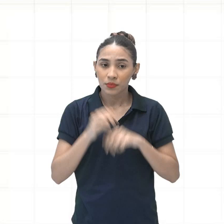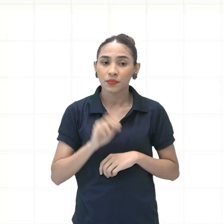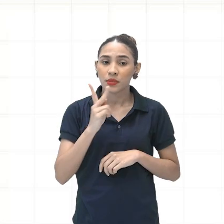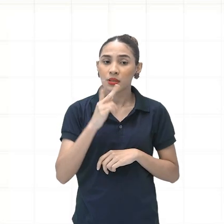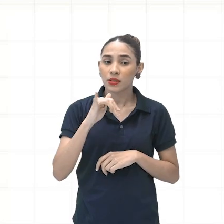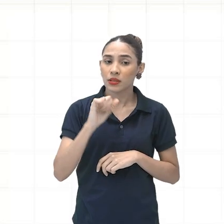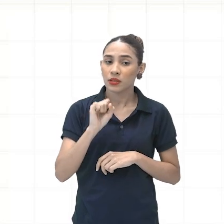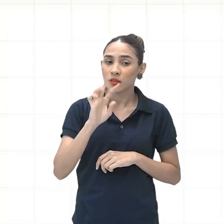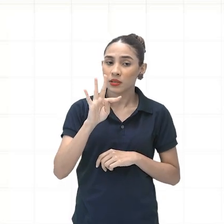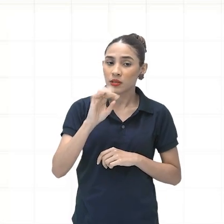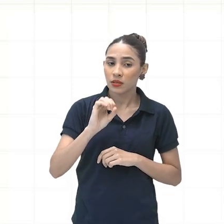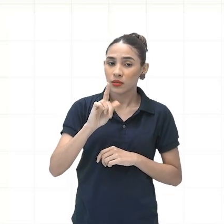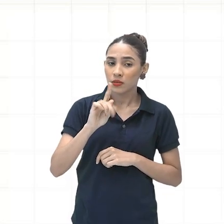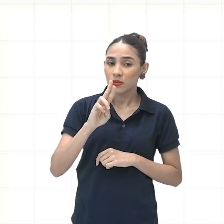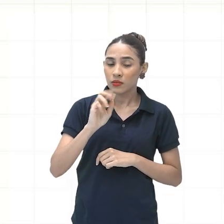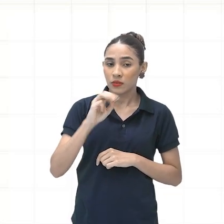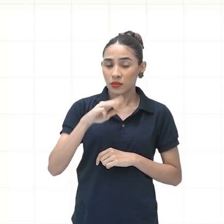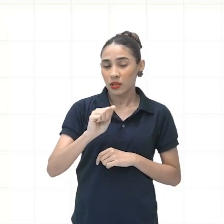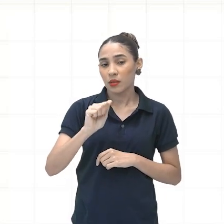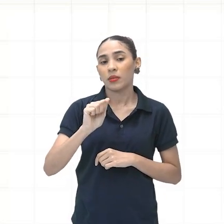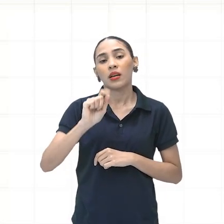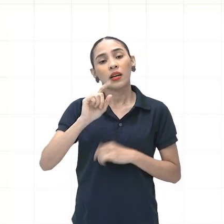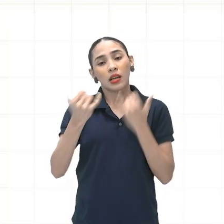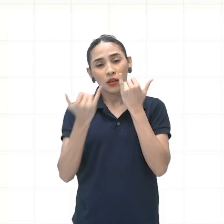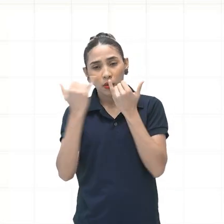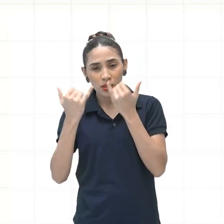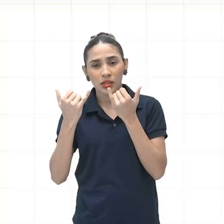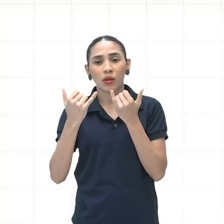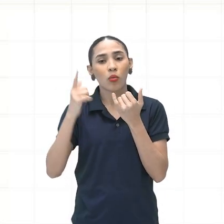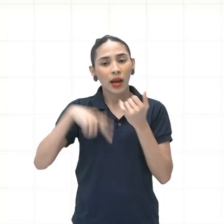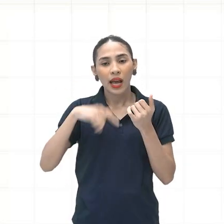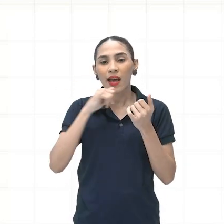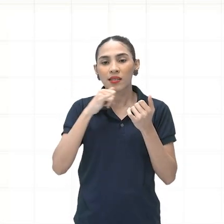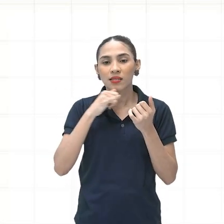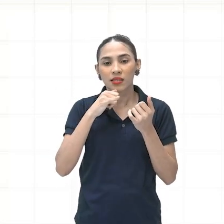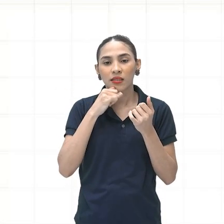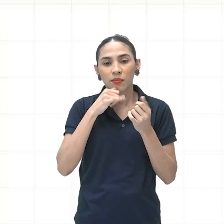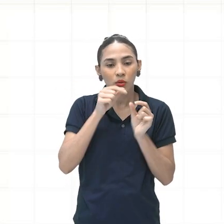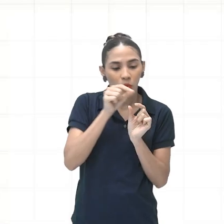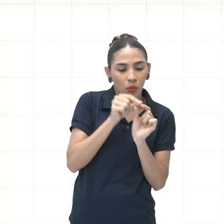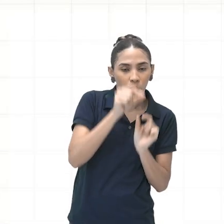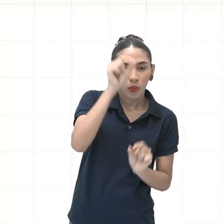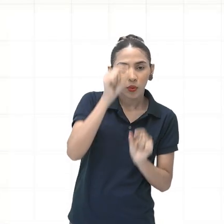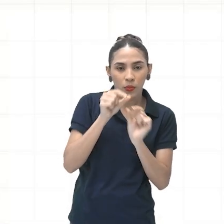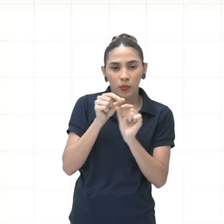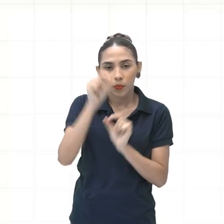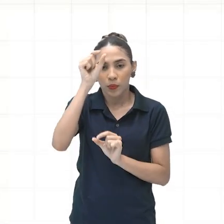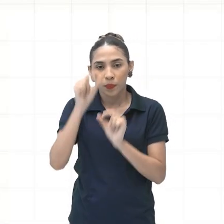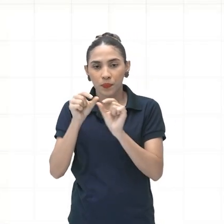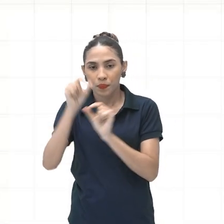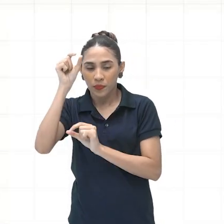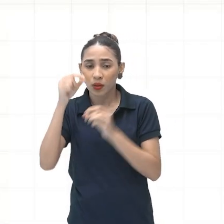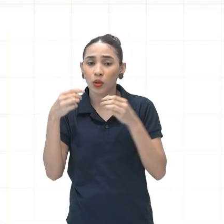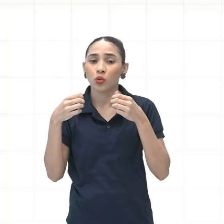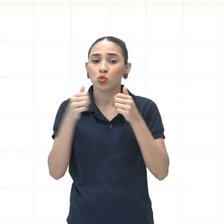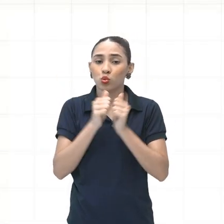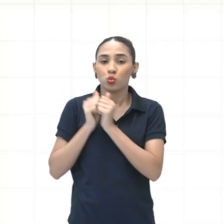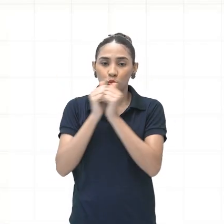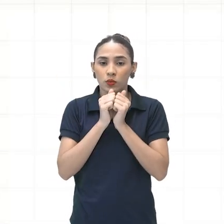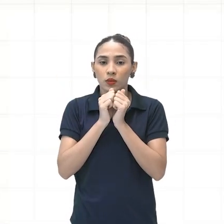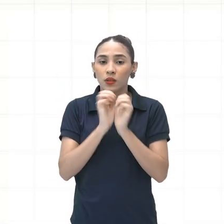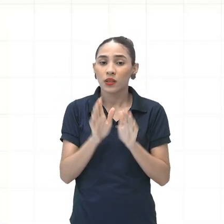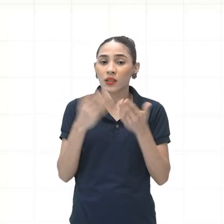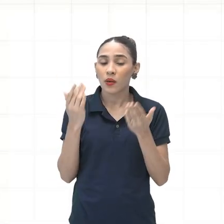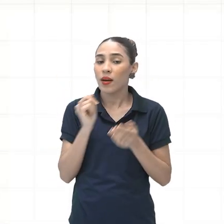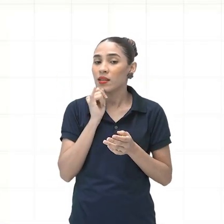as informações são representadas por colunas verticais, todas juntinhas. Então, é